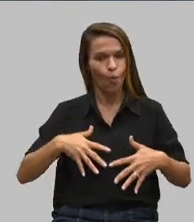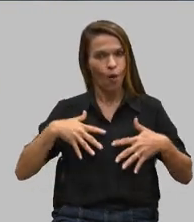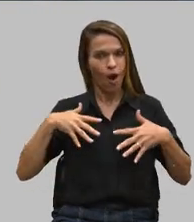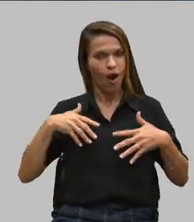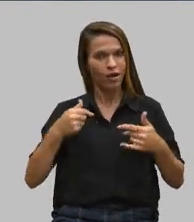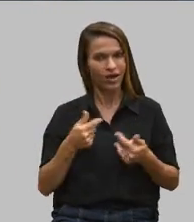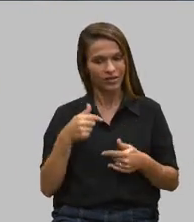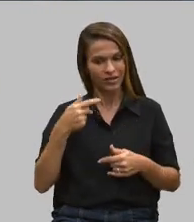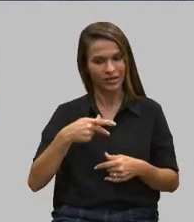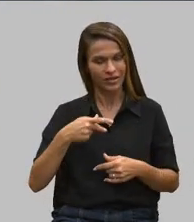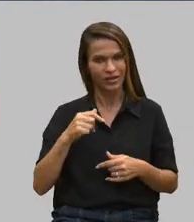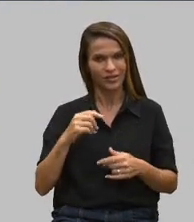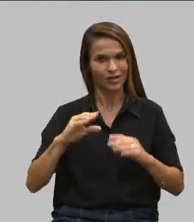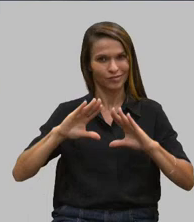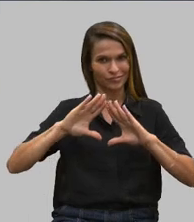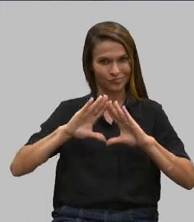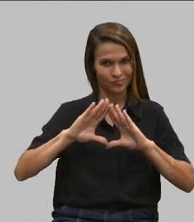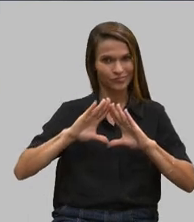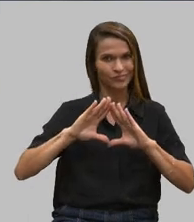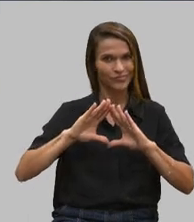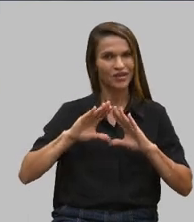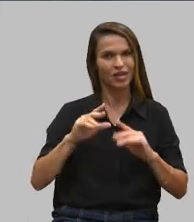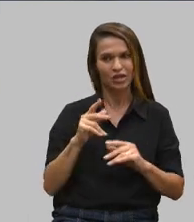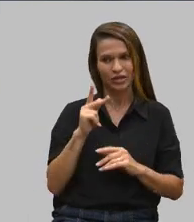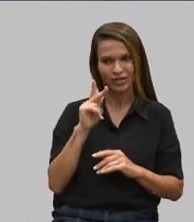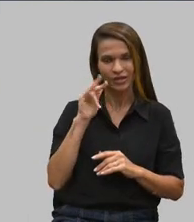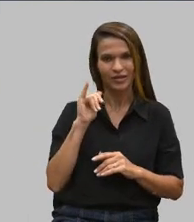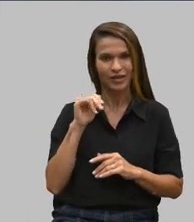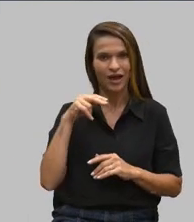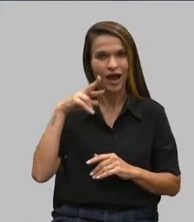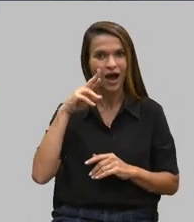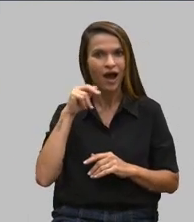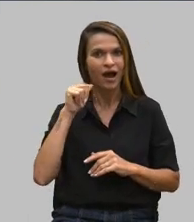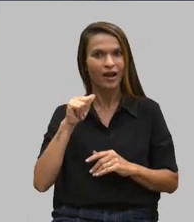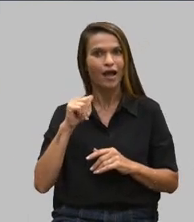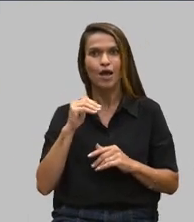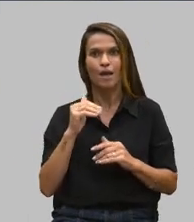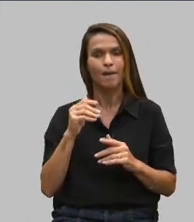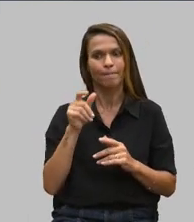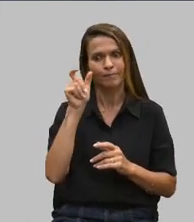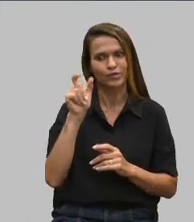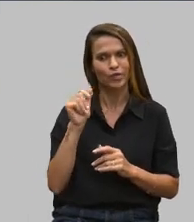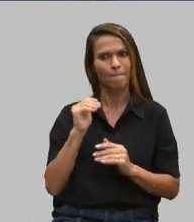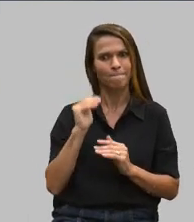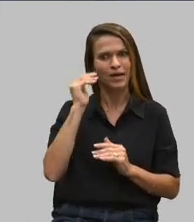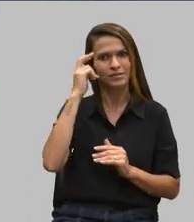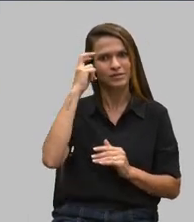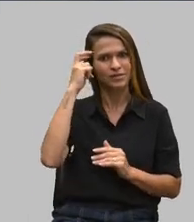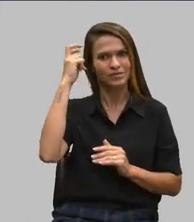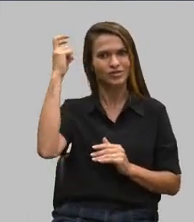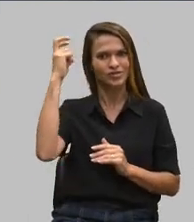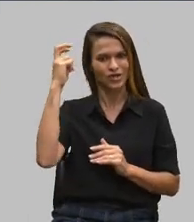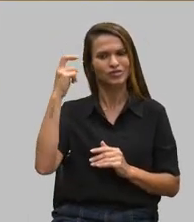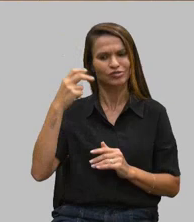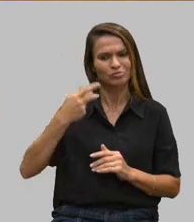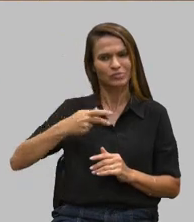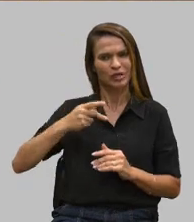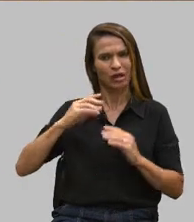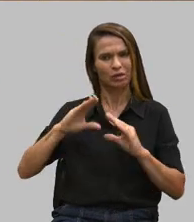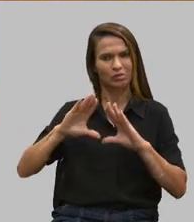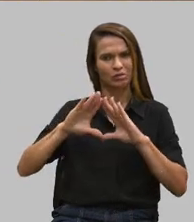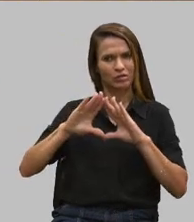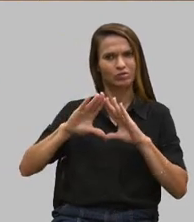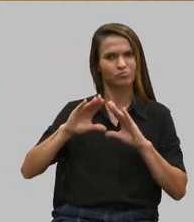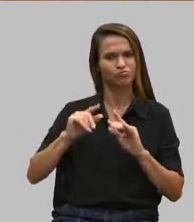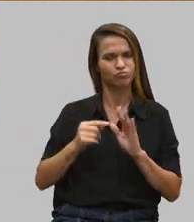aqui eu acredito que é um conteúdo que tem talvez a maior inteligência nessa casa aqui e que realmente tem feito a diferença aí